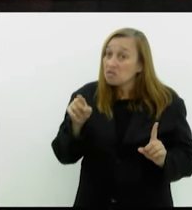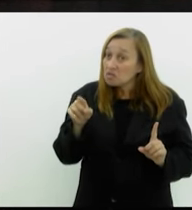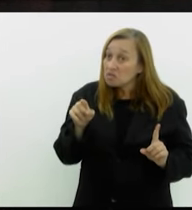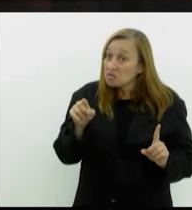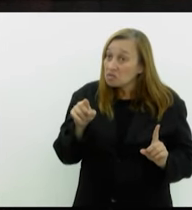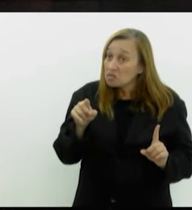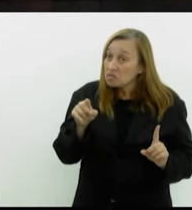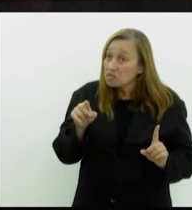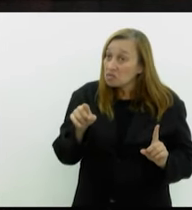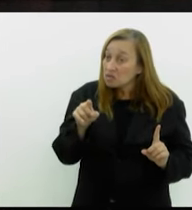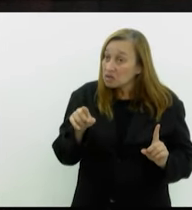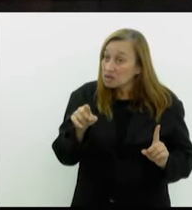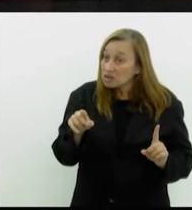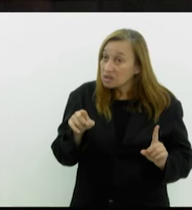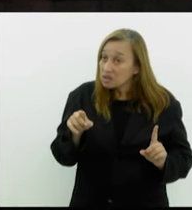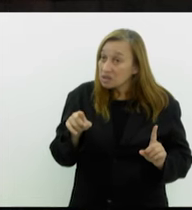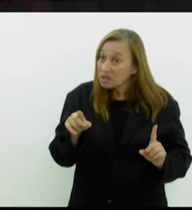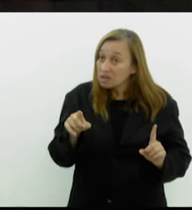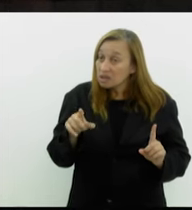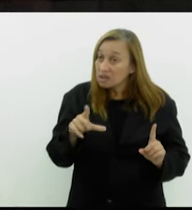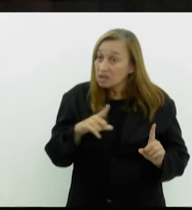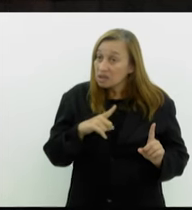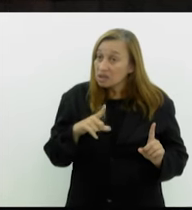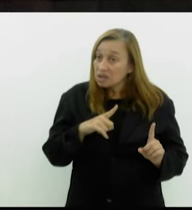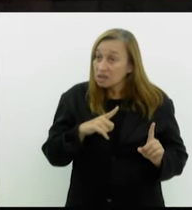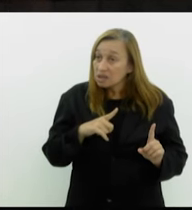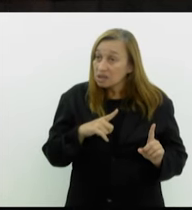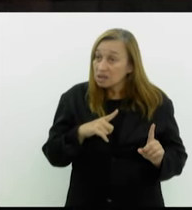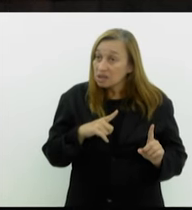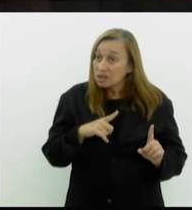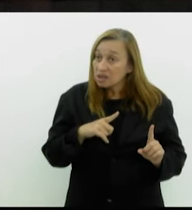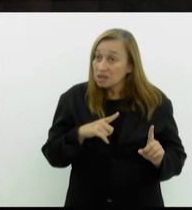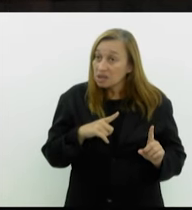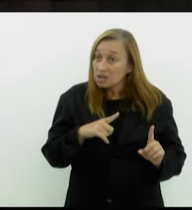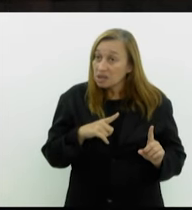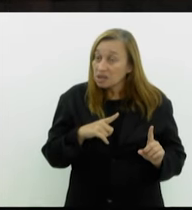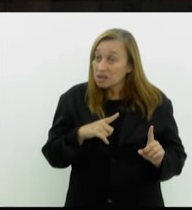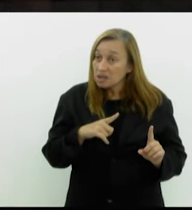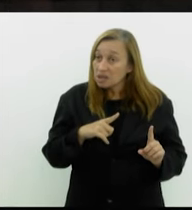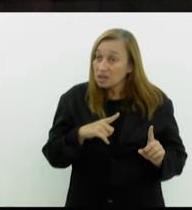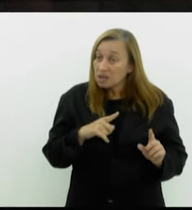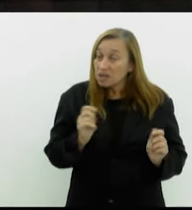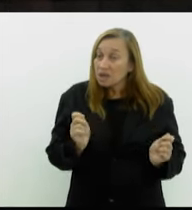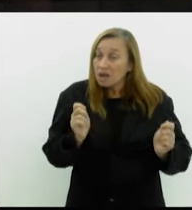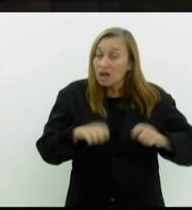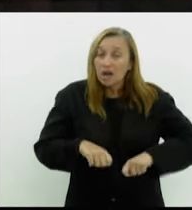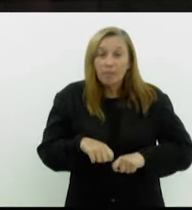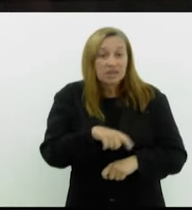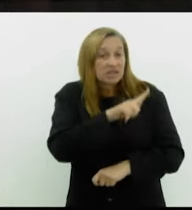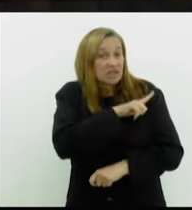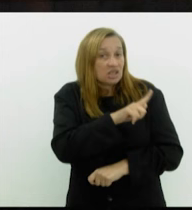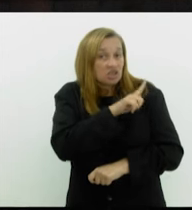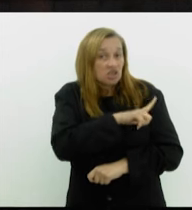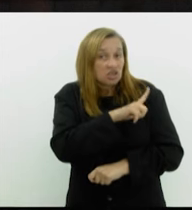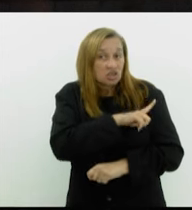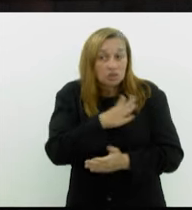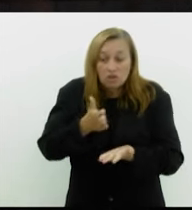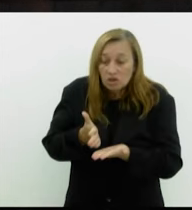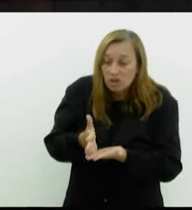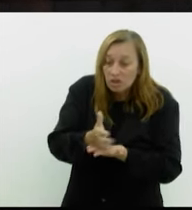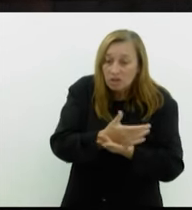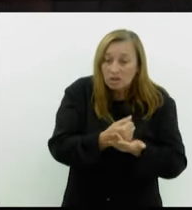ter austeridade na gestão e capacidade arrecadatória